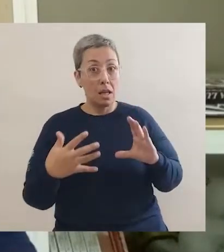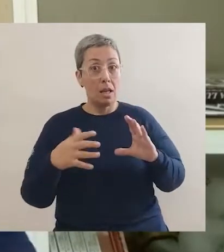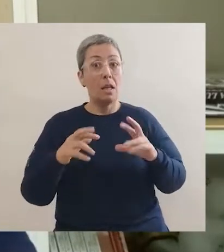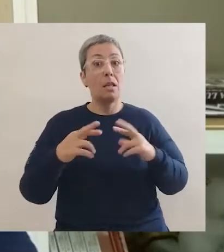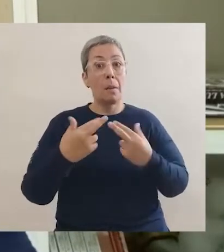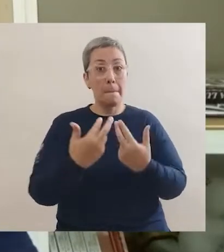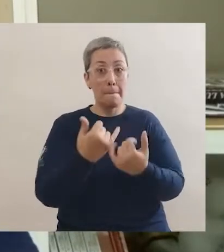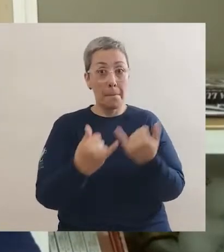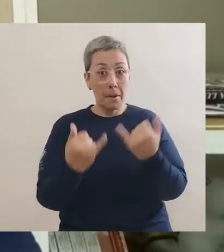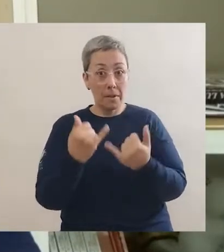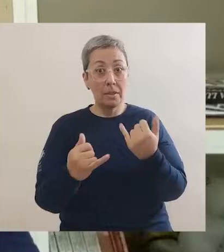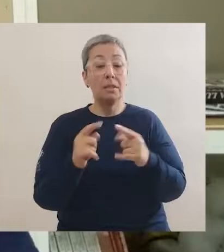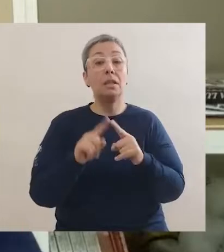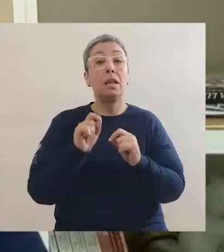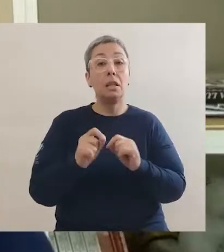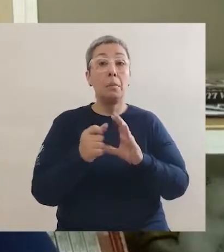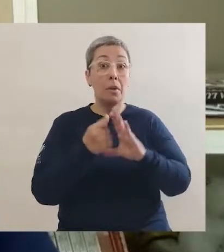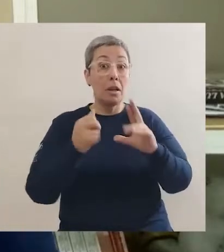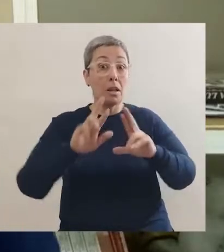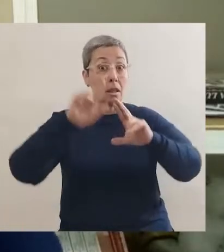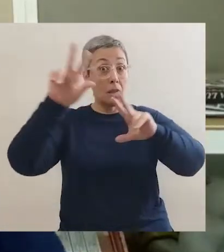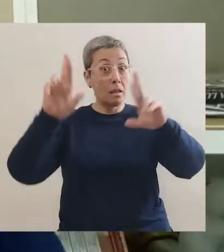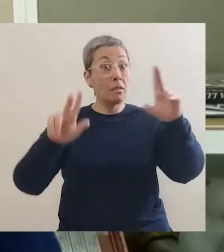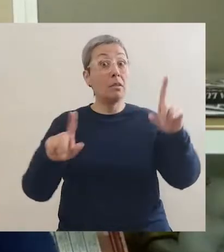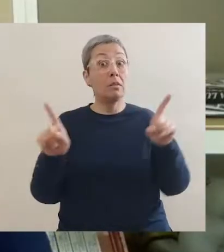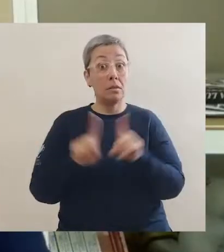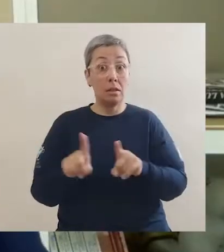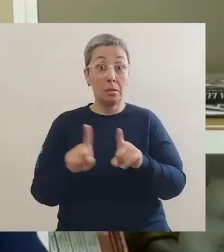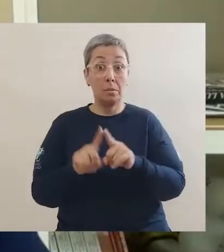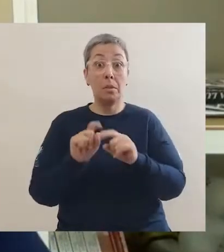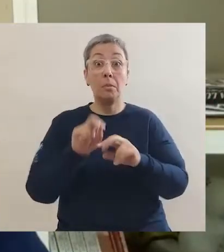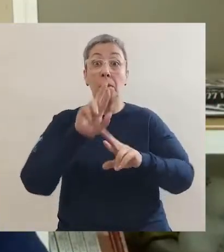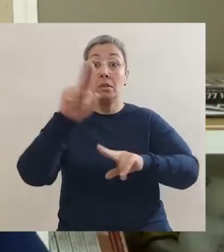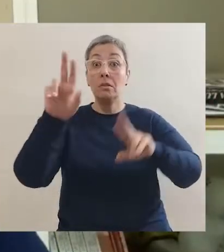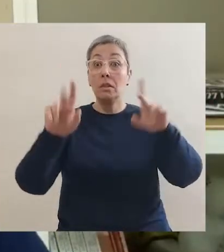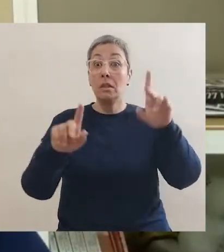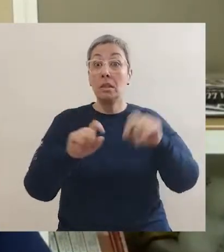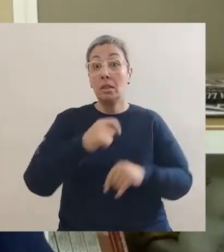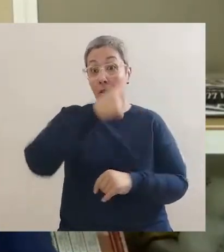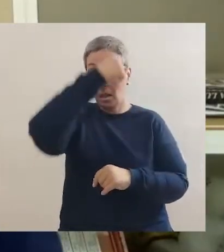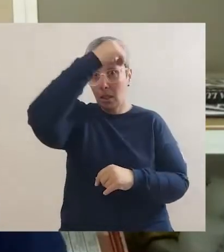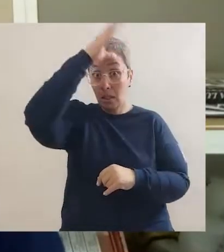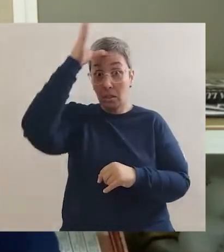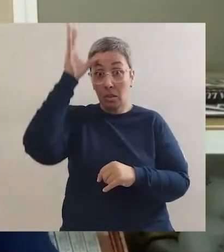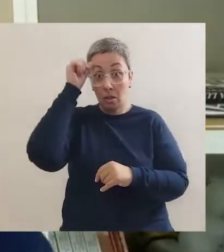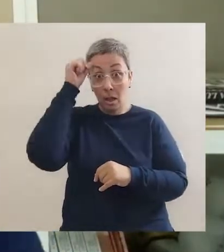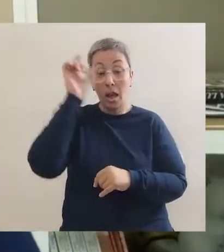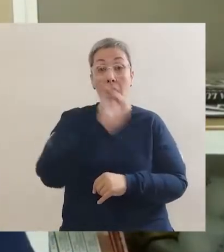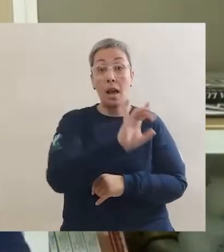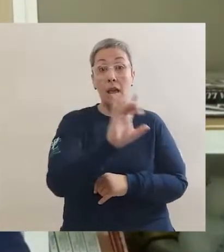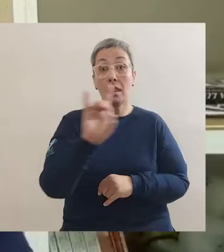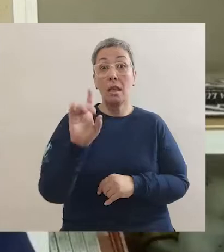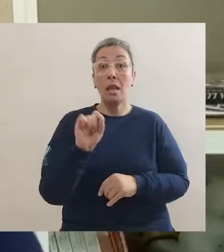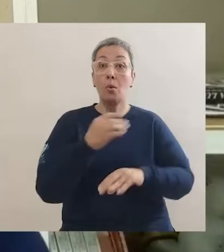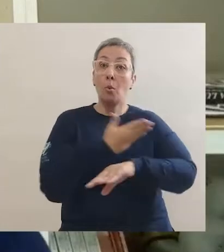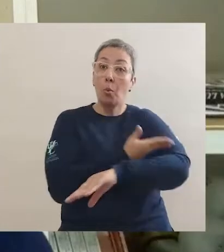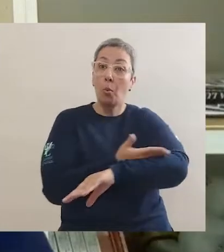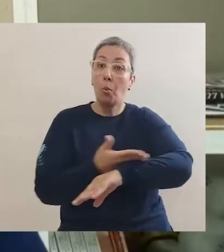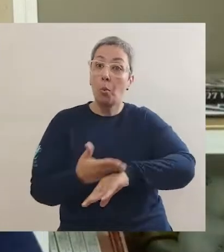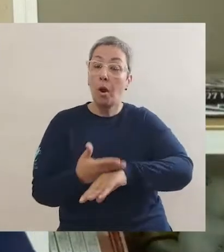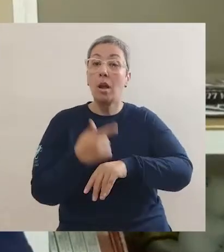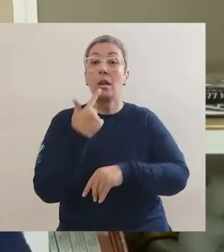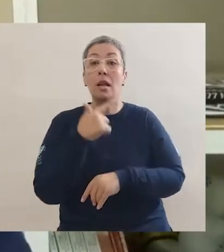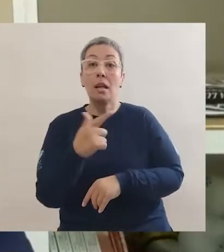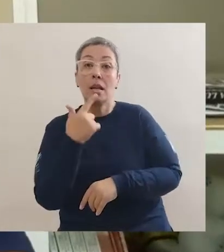textos escritos com o termo povos originários se referindo aos indígenas. Cada